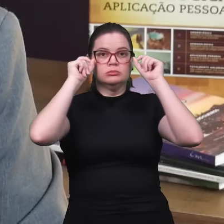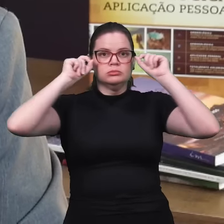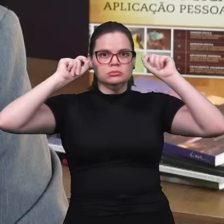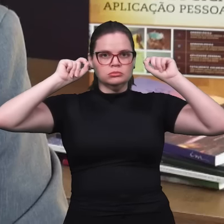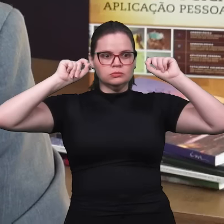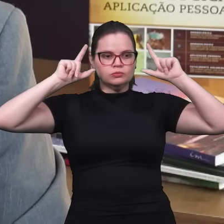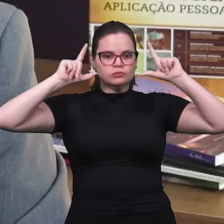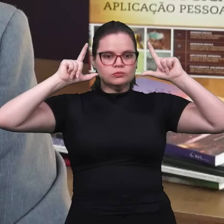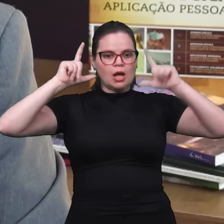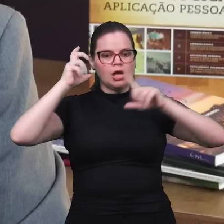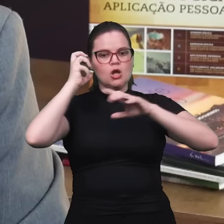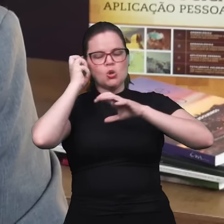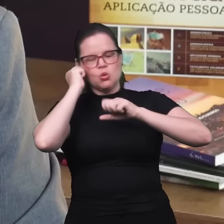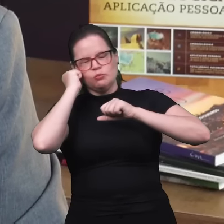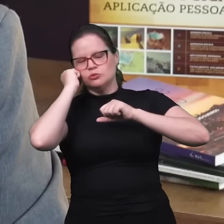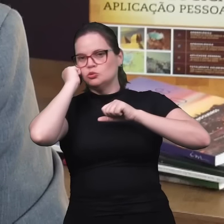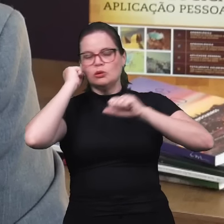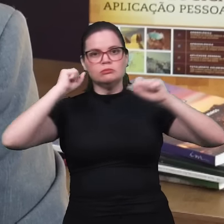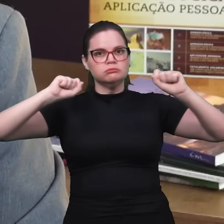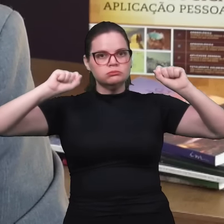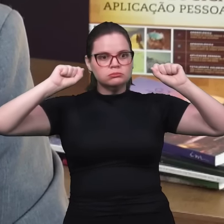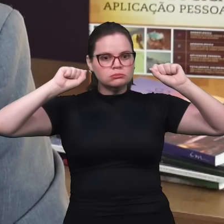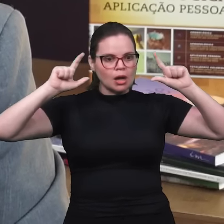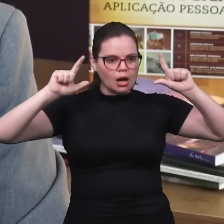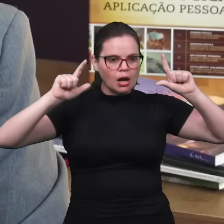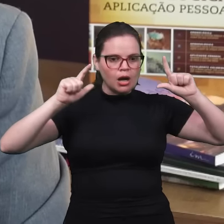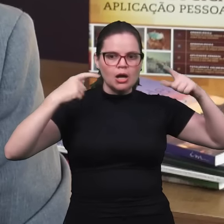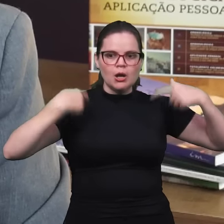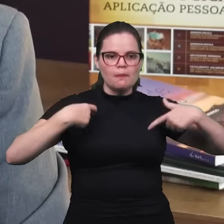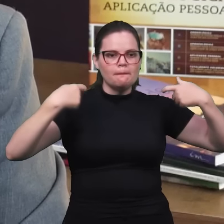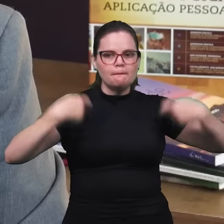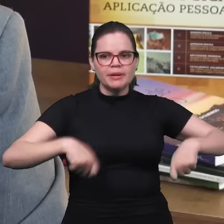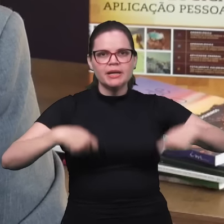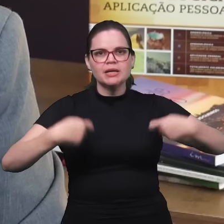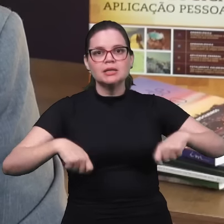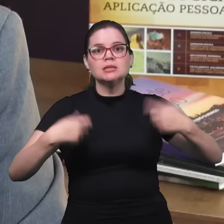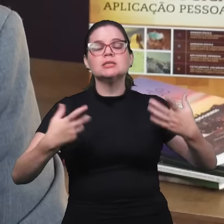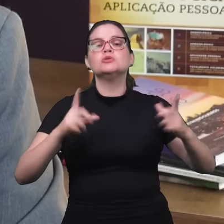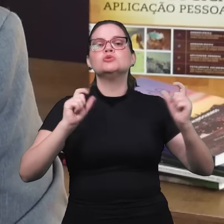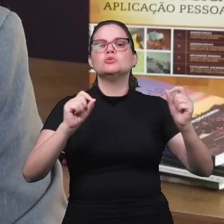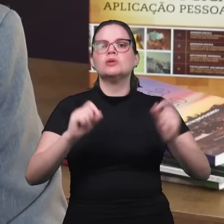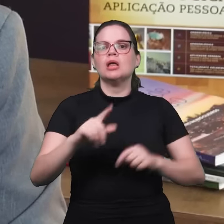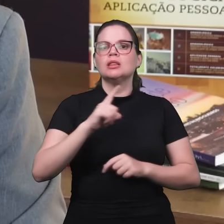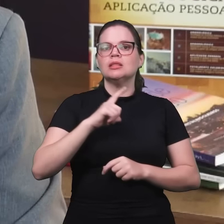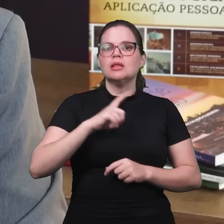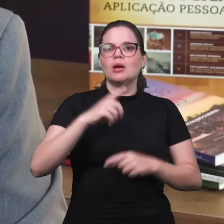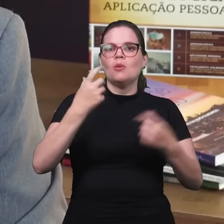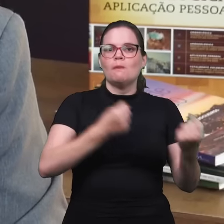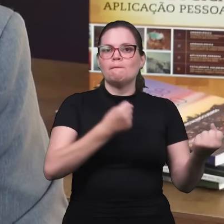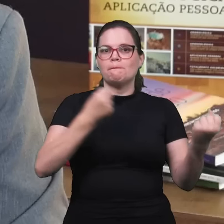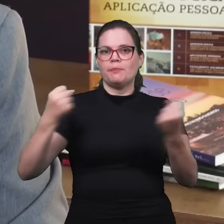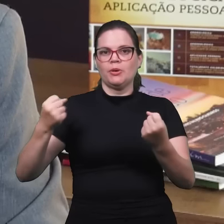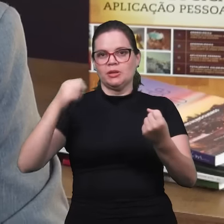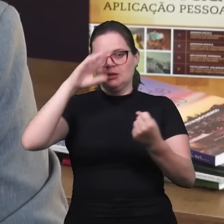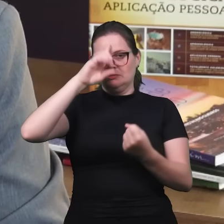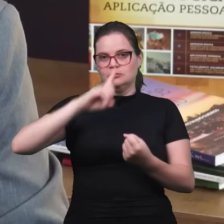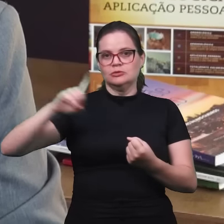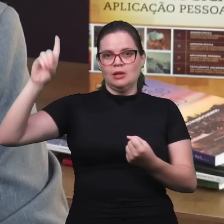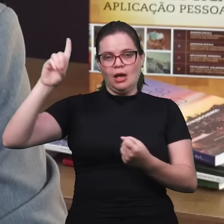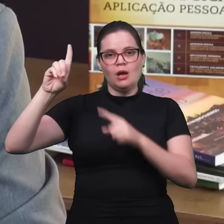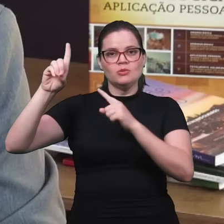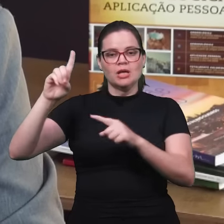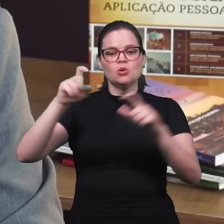meu leito, enquanto não encontrar um lugar para o poderoso de Jacó. Então, mostrando ali profeticamente